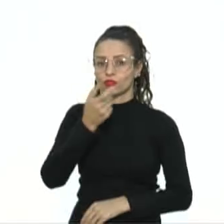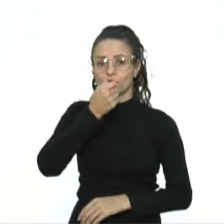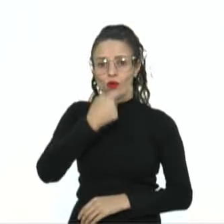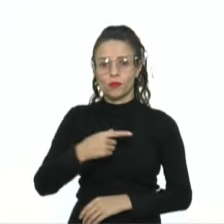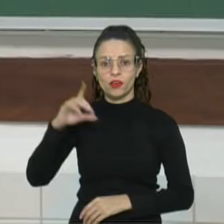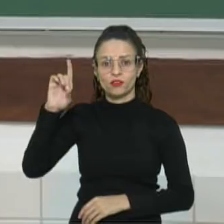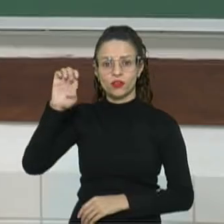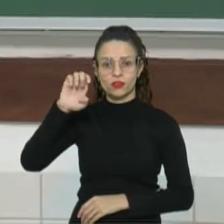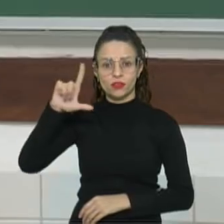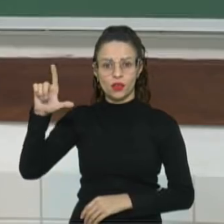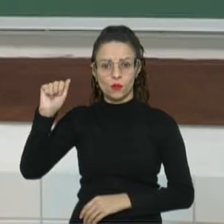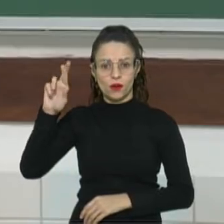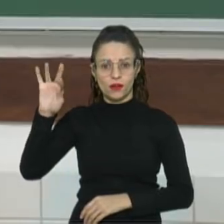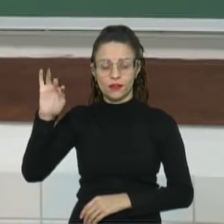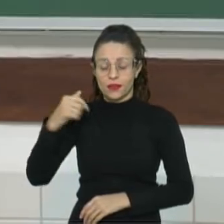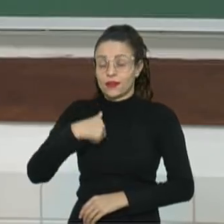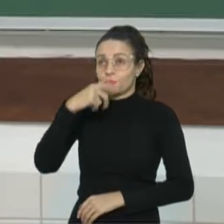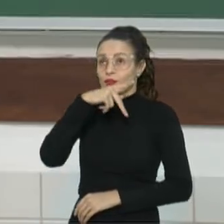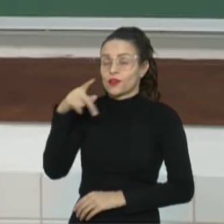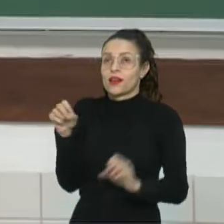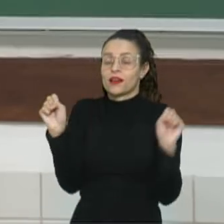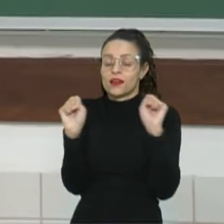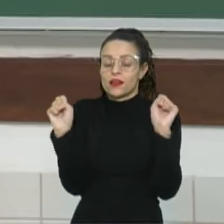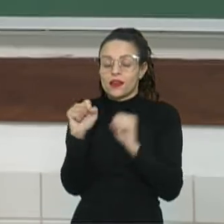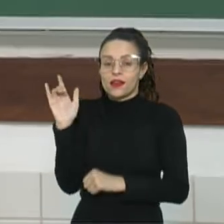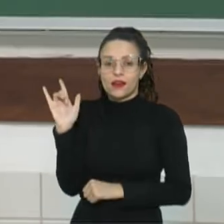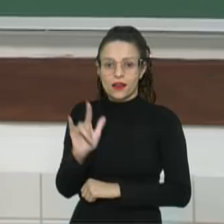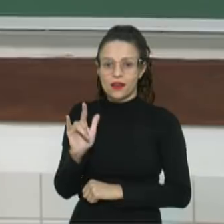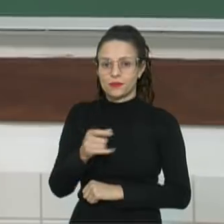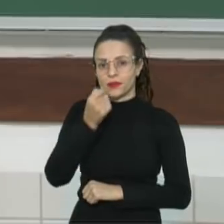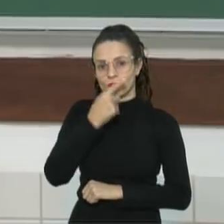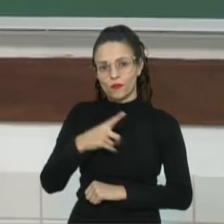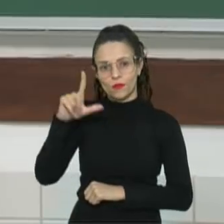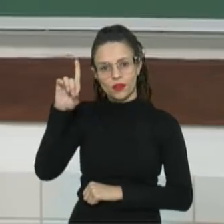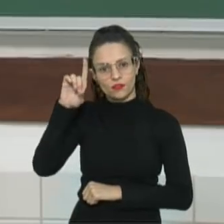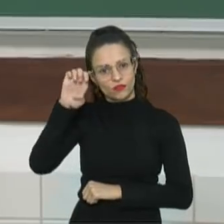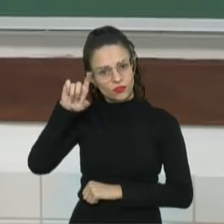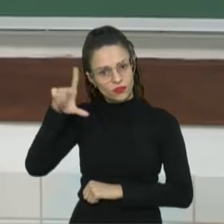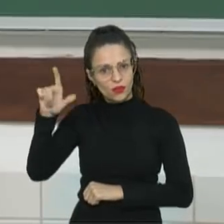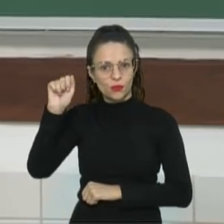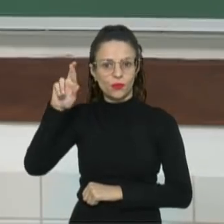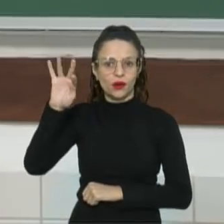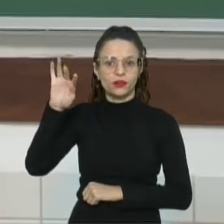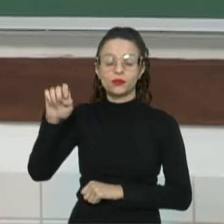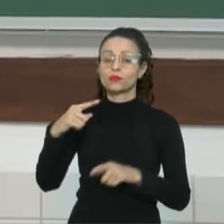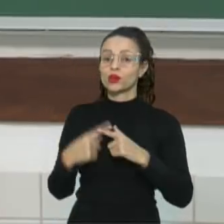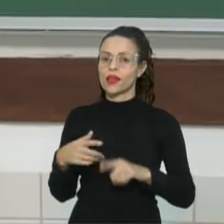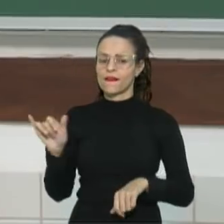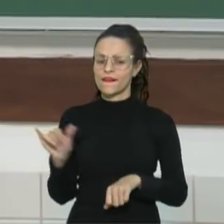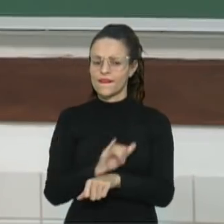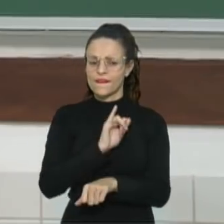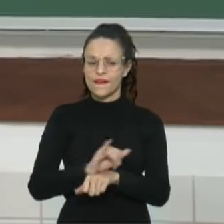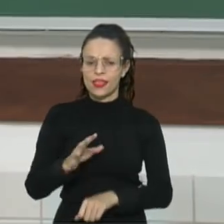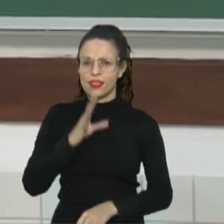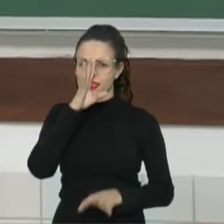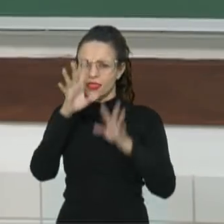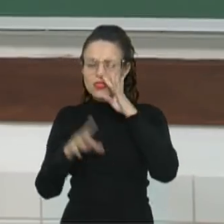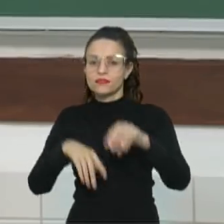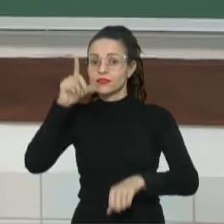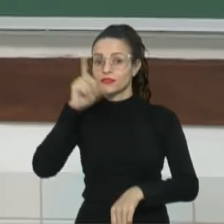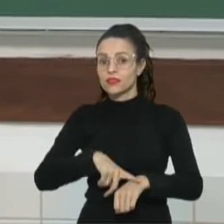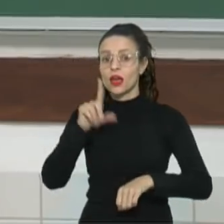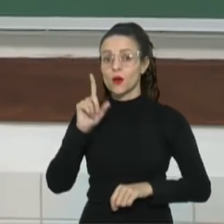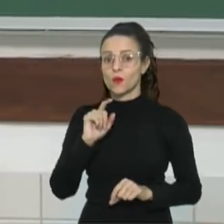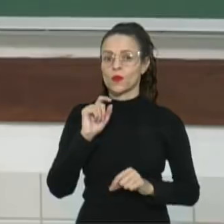prof ama a comédia dell'arte, né? A comédia dell'arte é muito legal, porque ela trabalha o improviso, né? O que vem na hora.